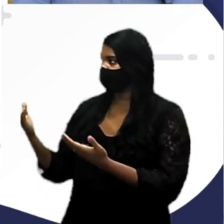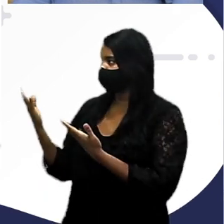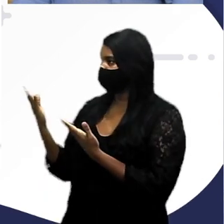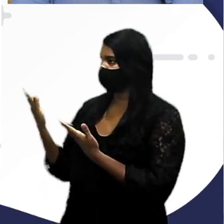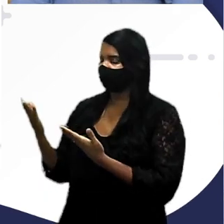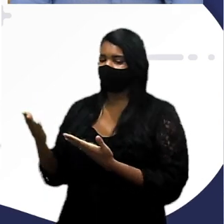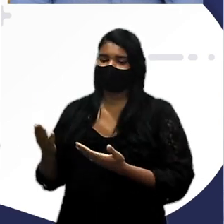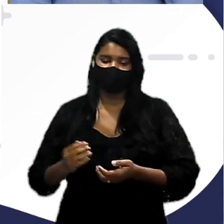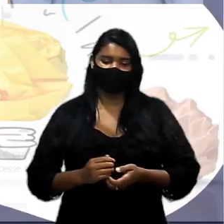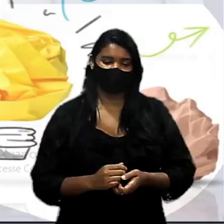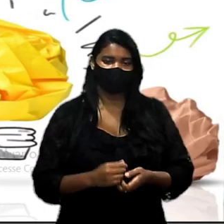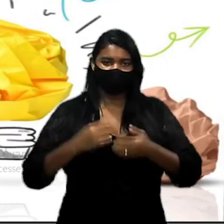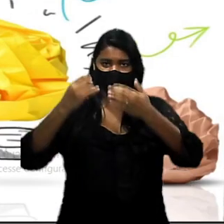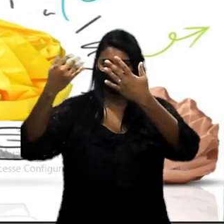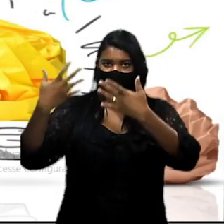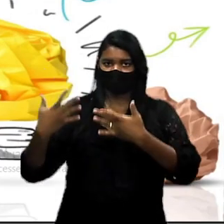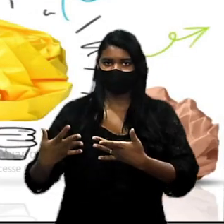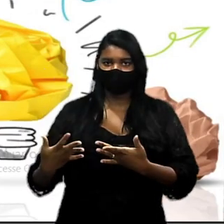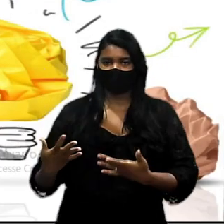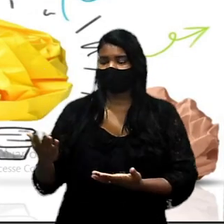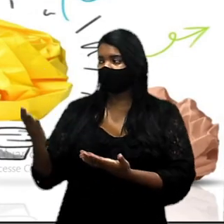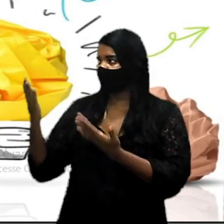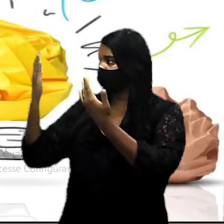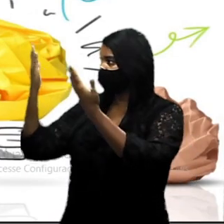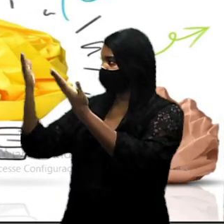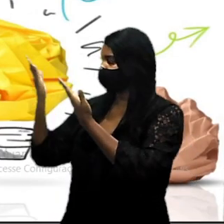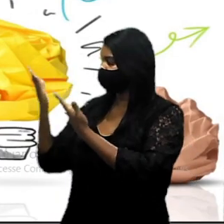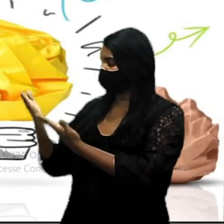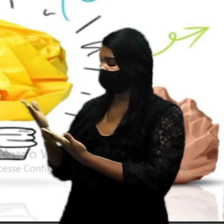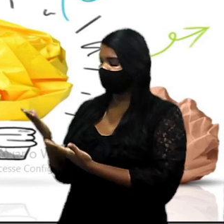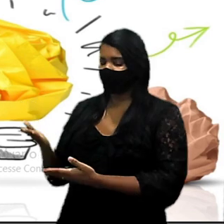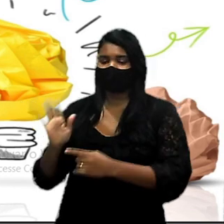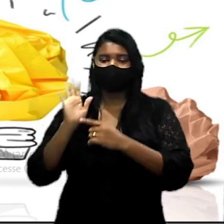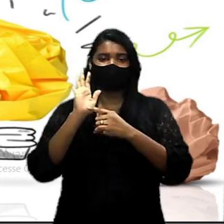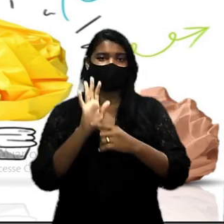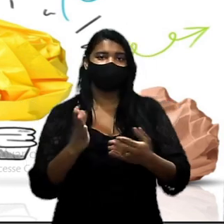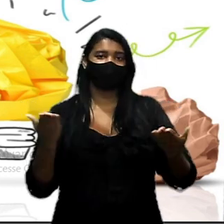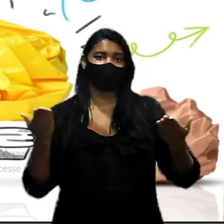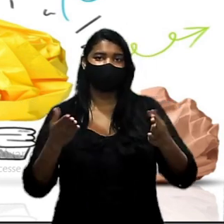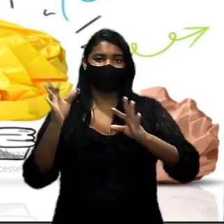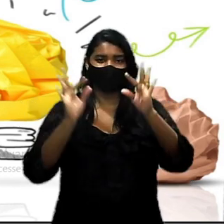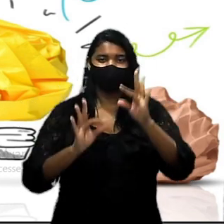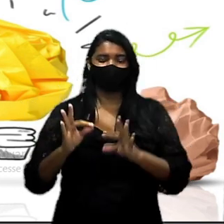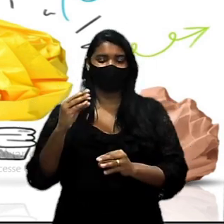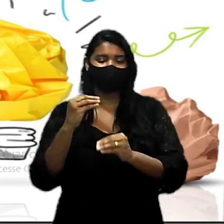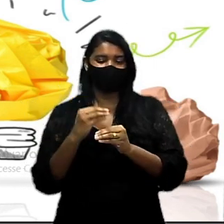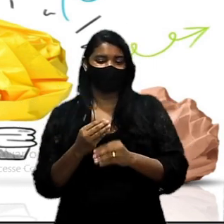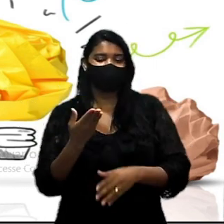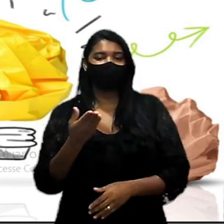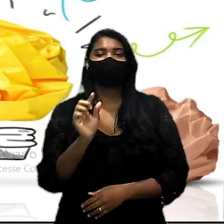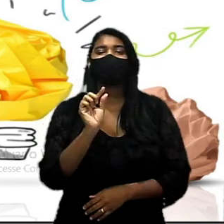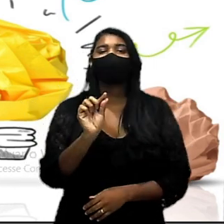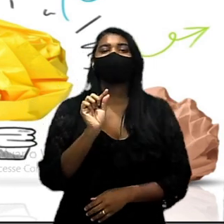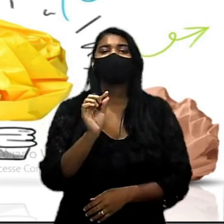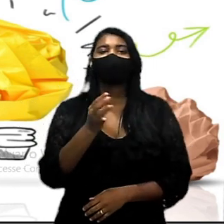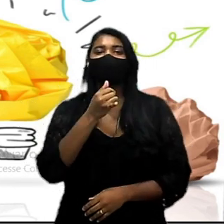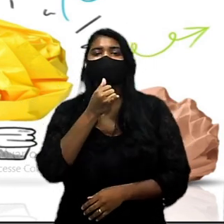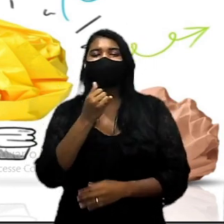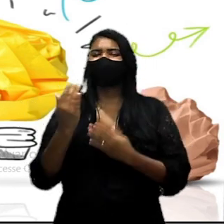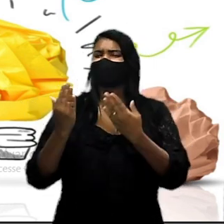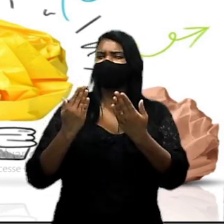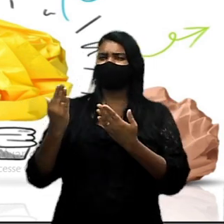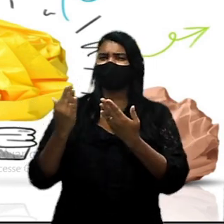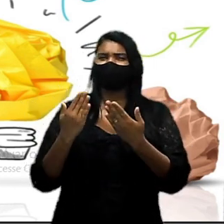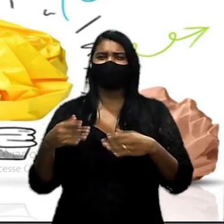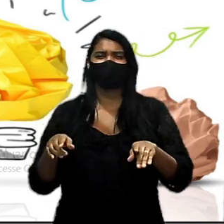comece então a partir desse slide que mostra aí um pouco, né, do que a gente